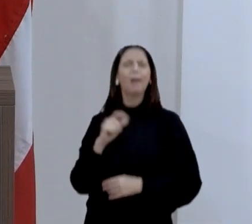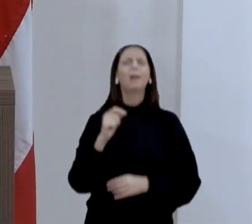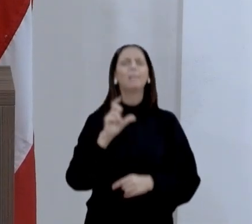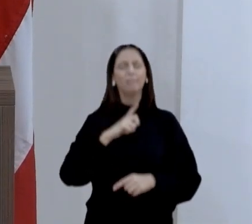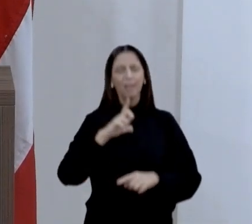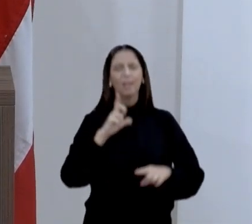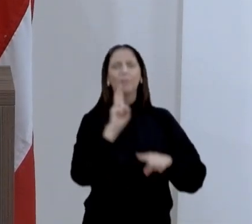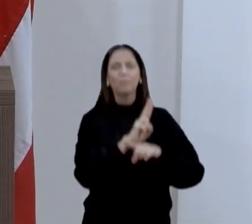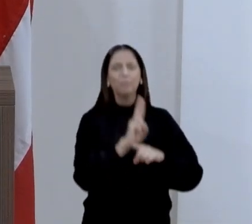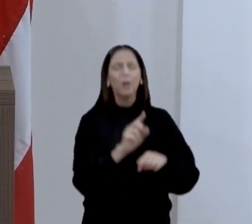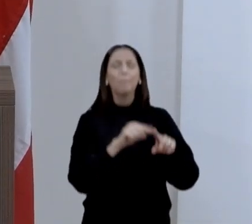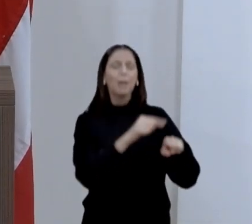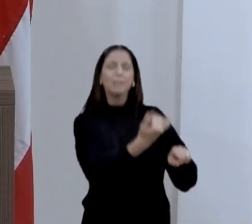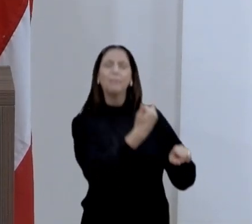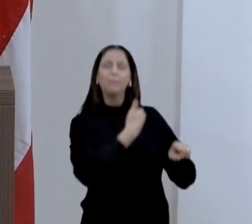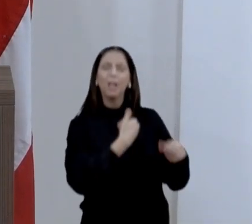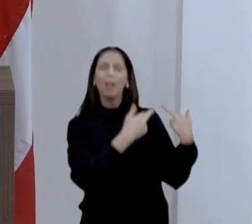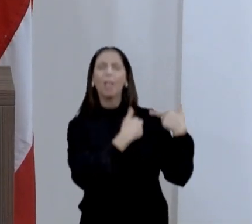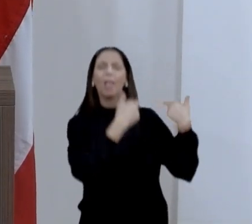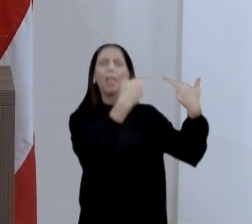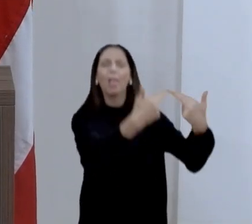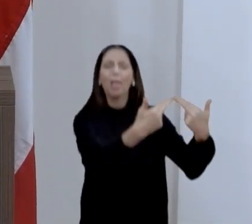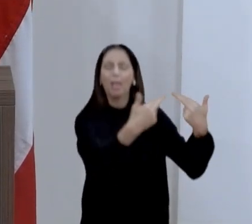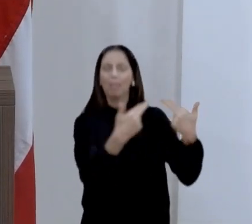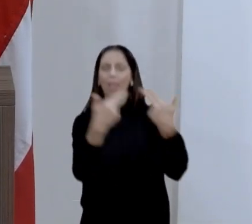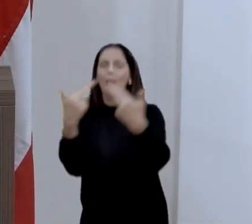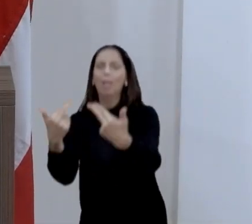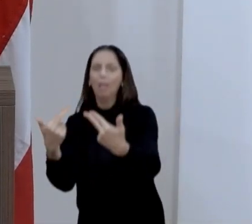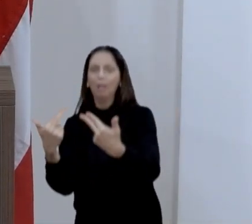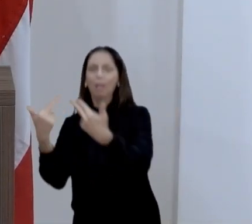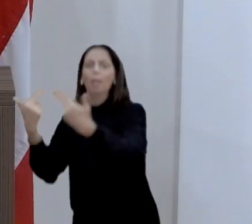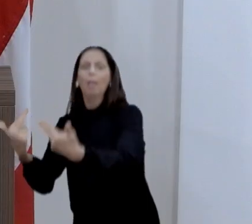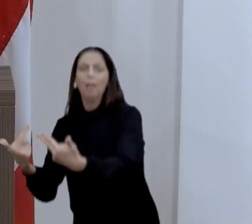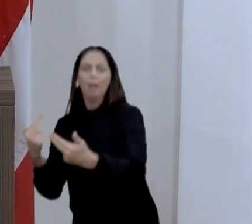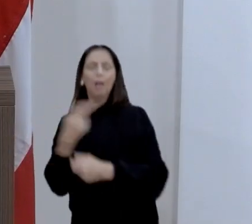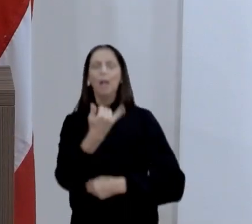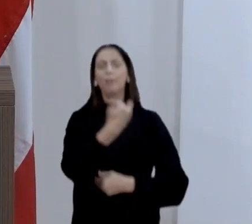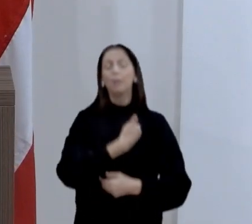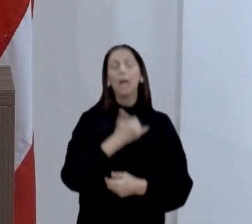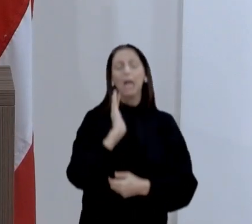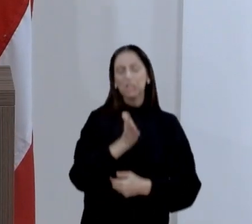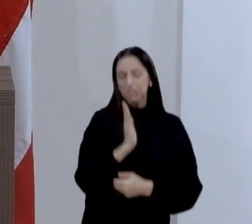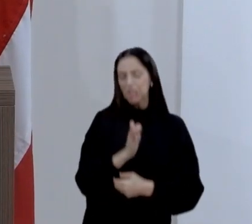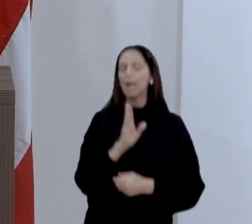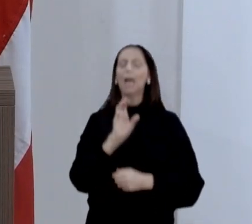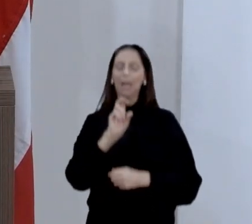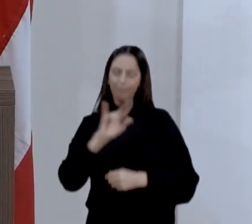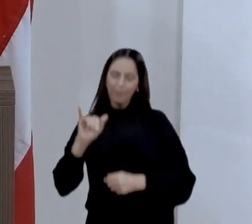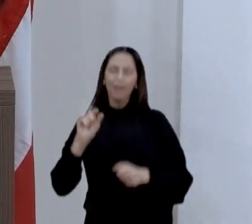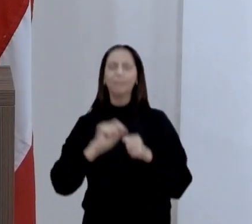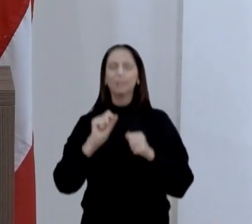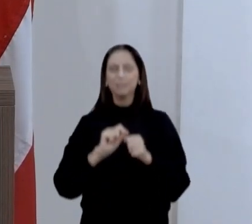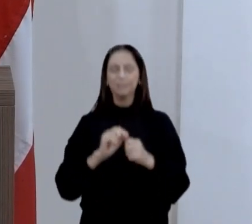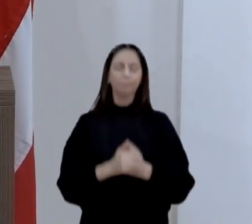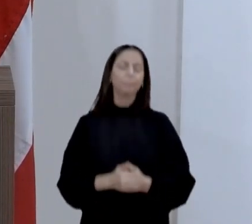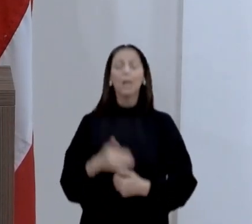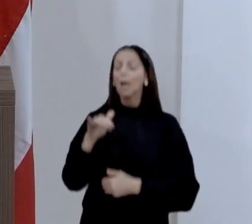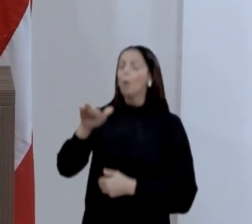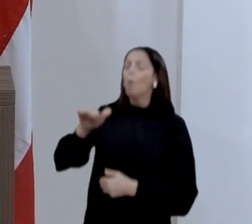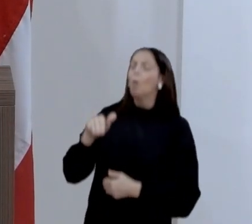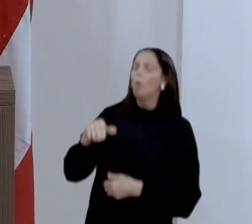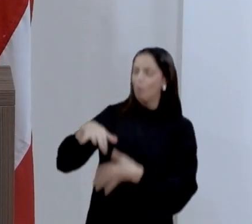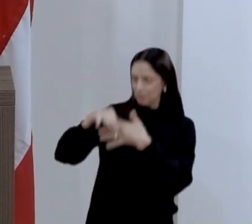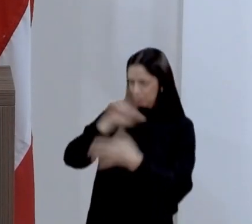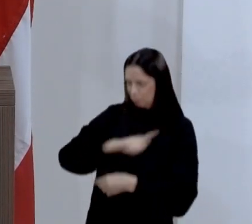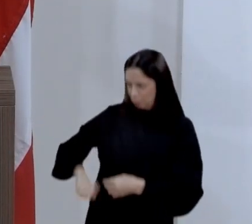manutenção, e aí um joga para o outro, né? Um diz que deu o aval, outro diz que está tudo ok, um diz que já falou para o secretário que está tudo certo, aí a gente fala com o líder do governo, ele disse que vai